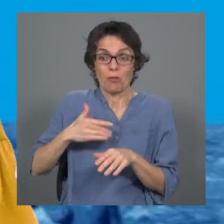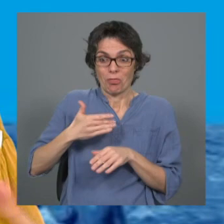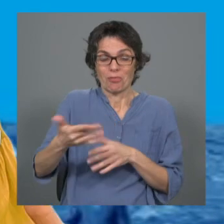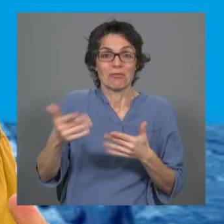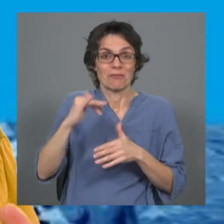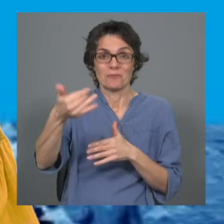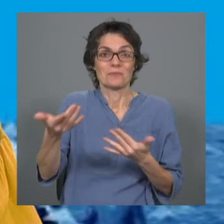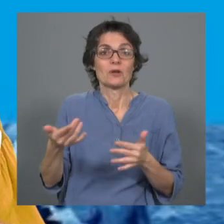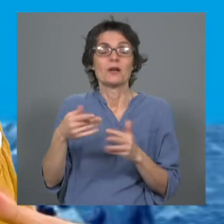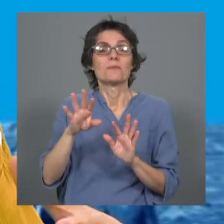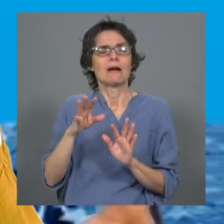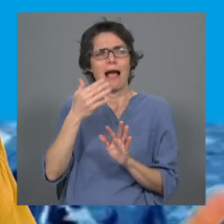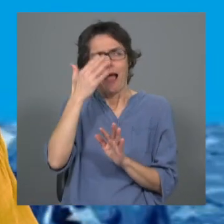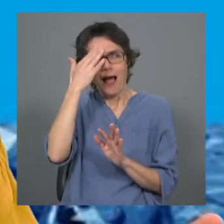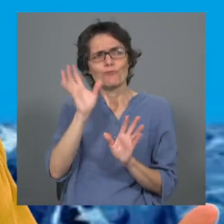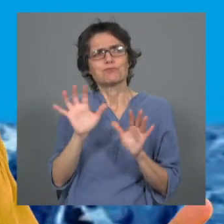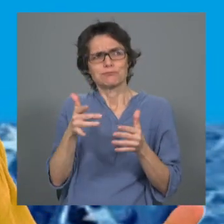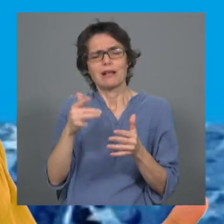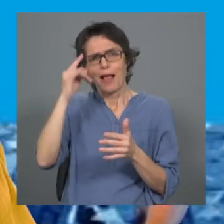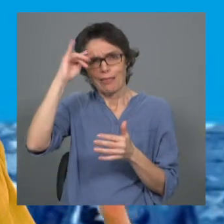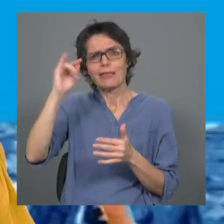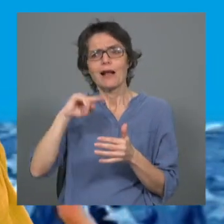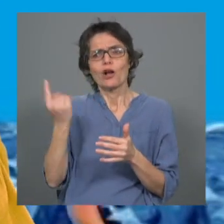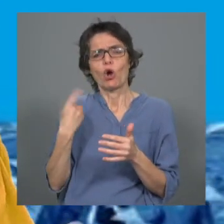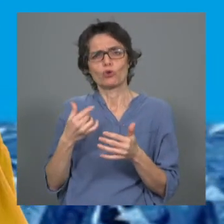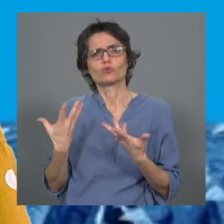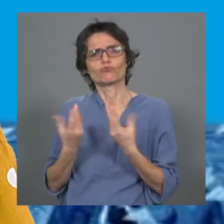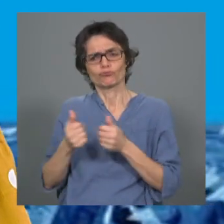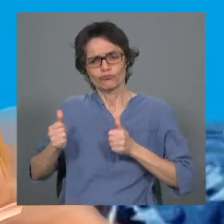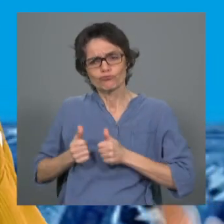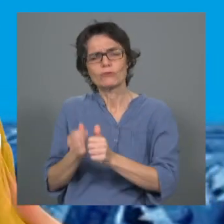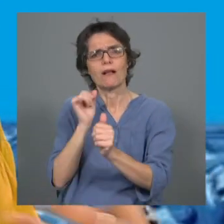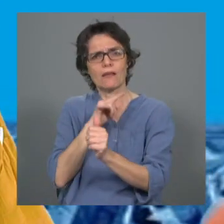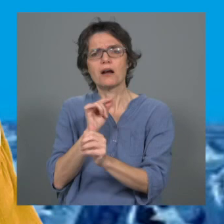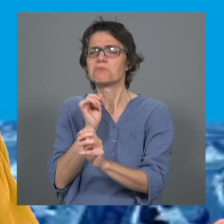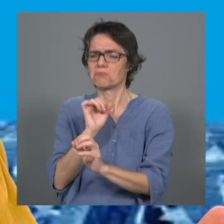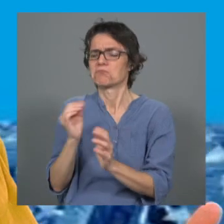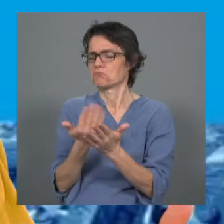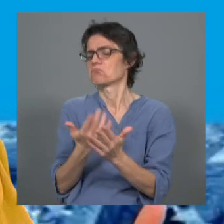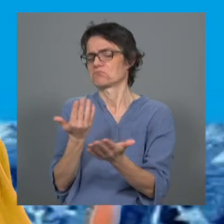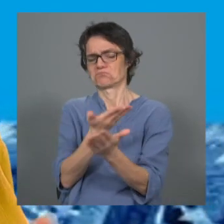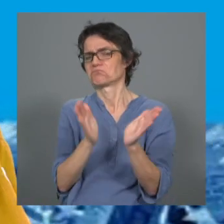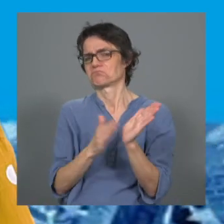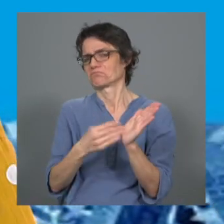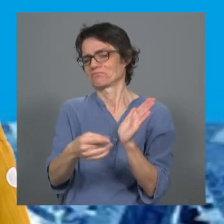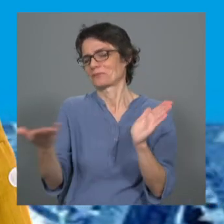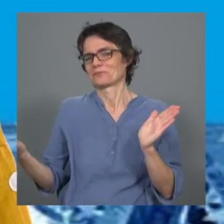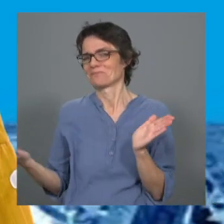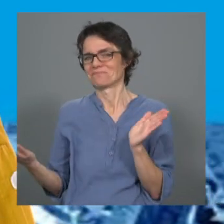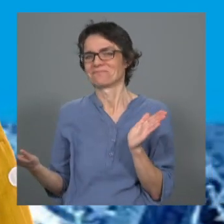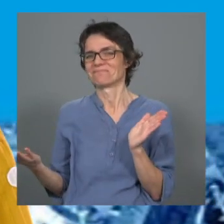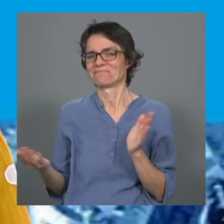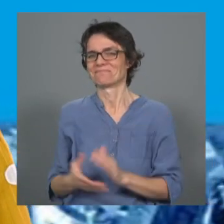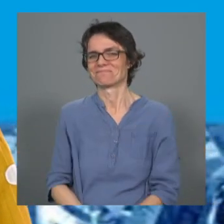acho que pelo menos a ideia de que é possível caminharmos em conjunto e pensarmos em conjunto sobre o futuro da nossa Igreja